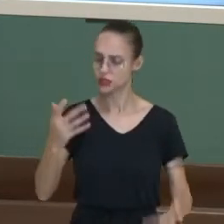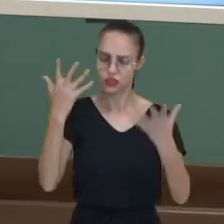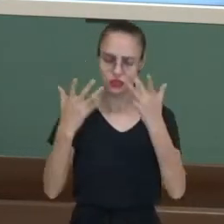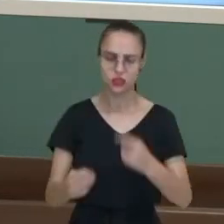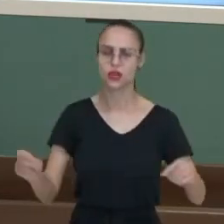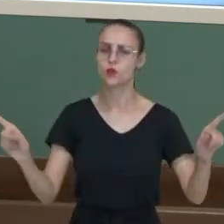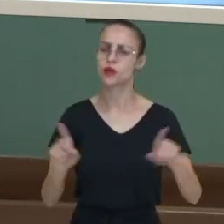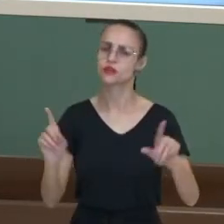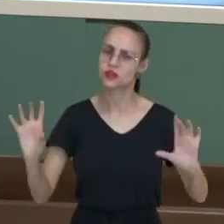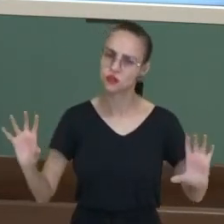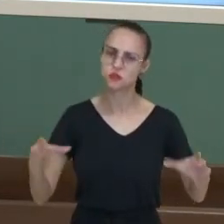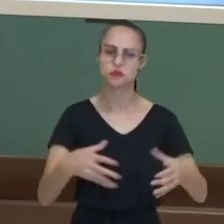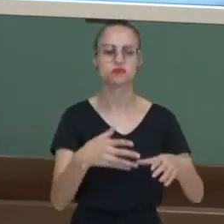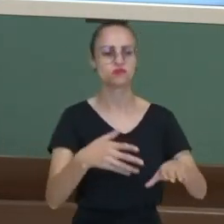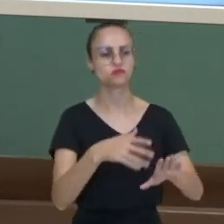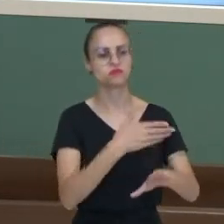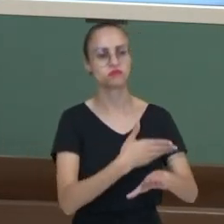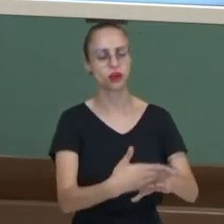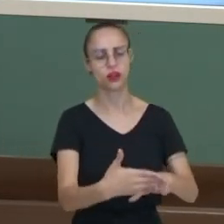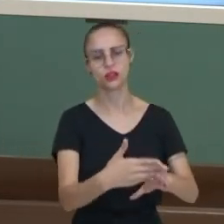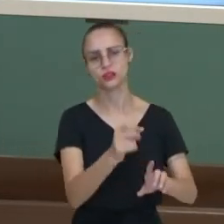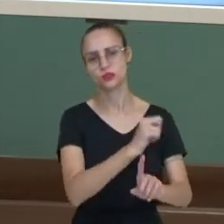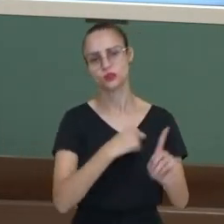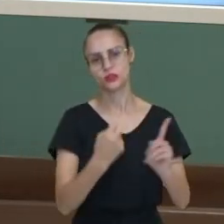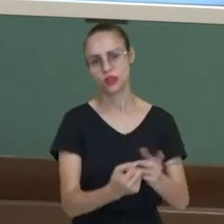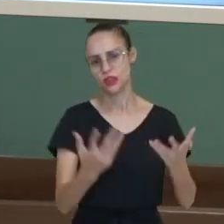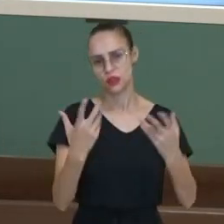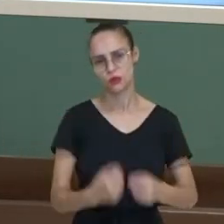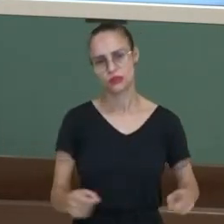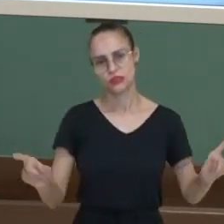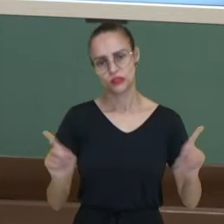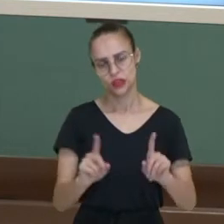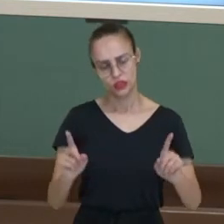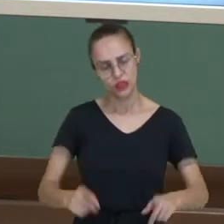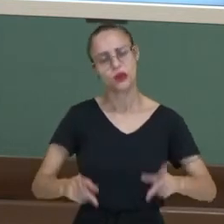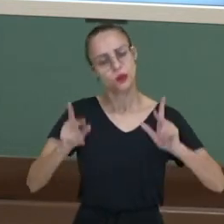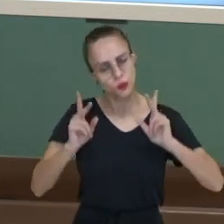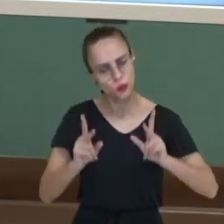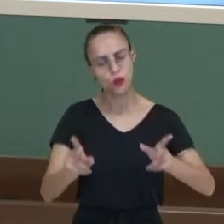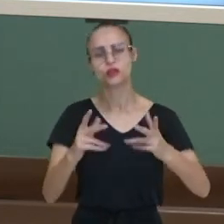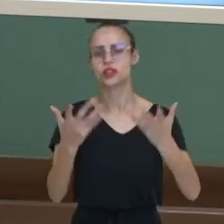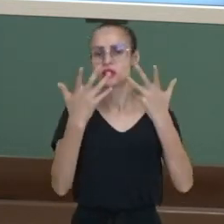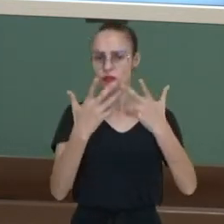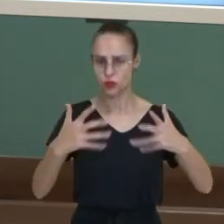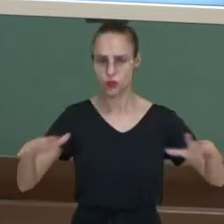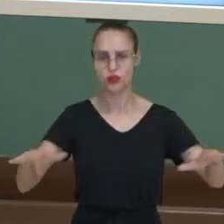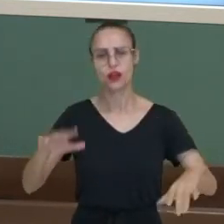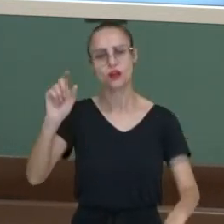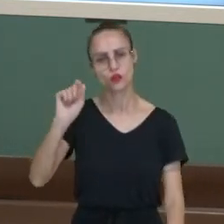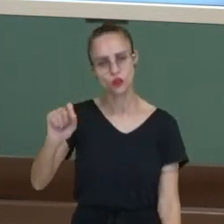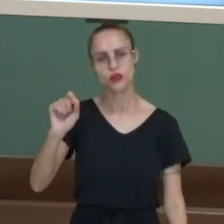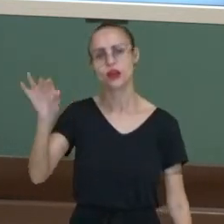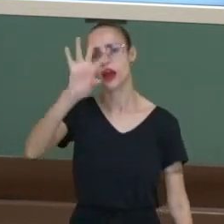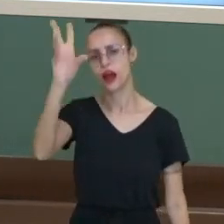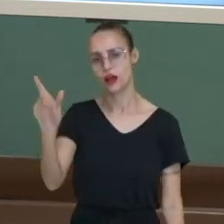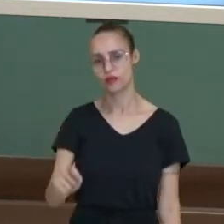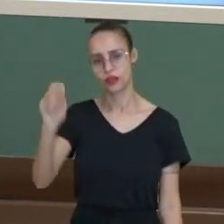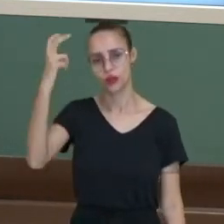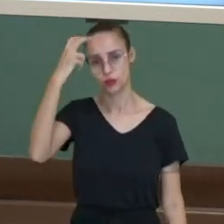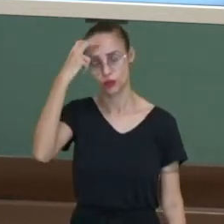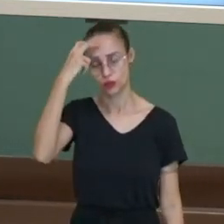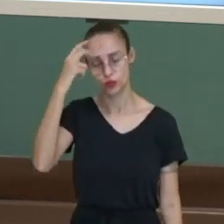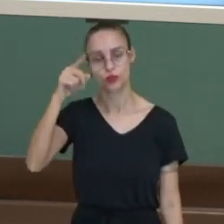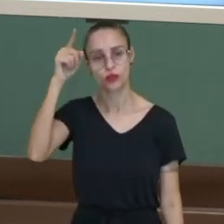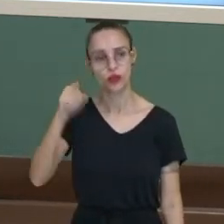fazer parte de uma sociedade branca dos Estados Unidos, deveria então prevalecer aí a cultura africana nos Estados Unidos, o movimento